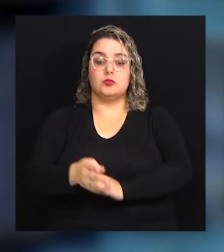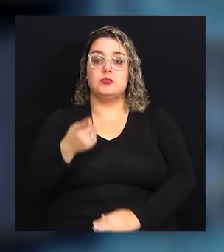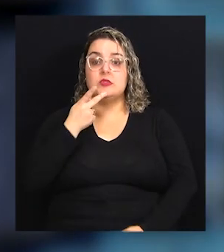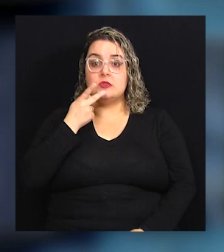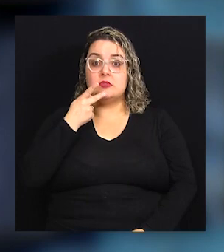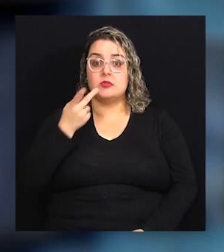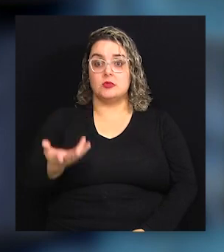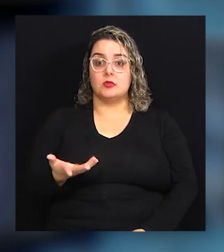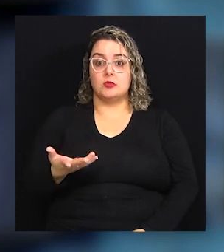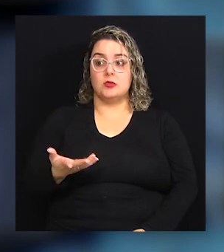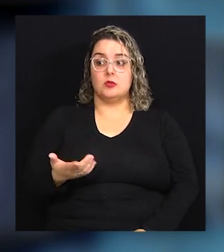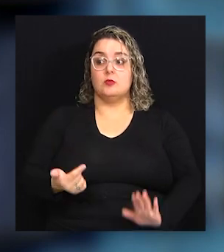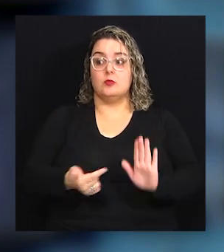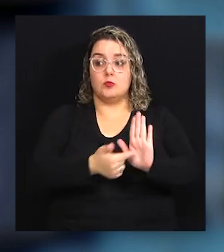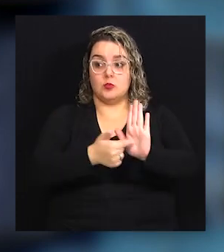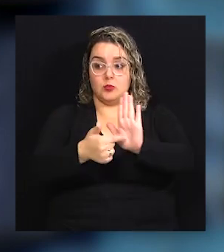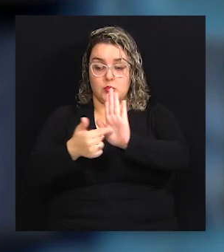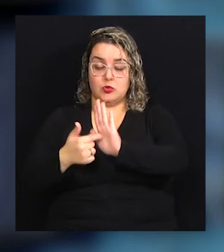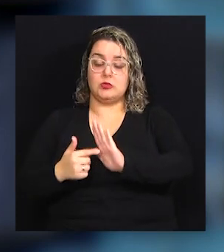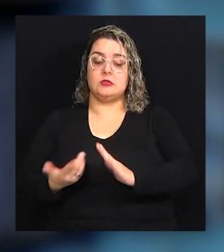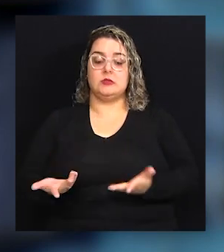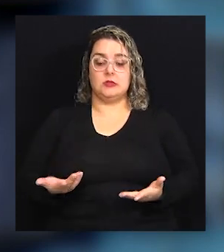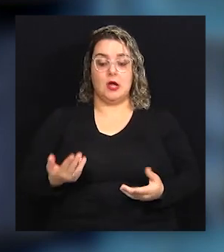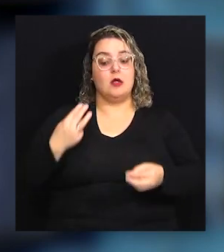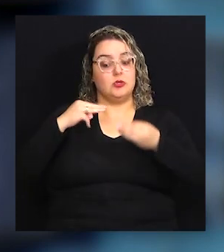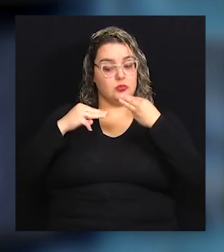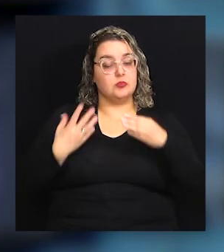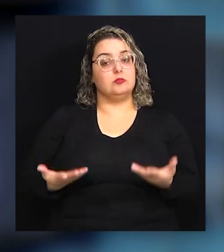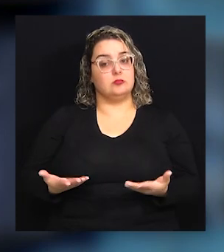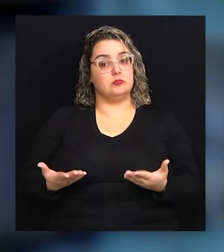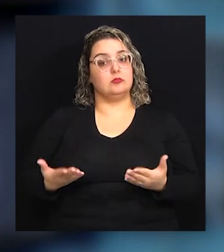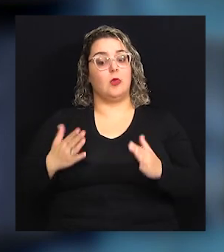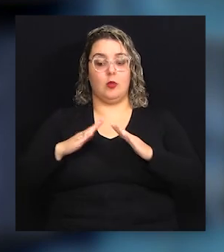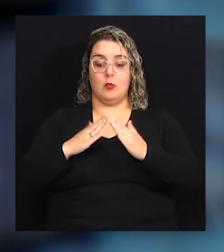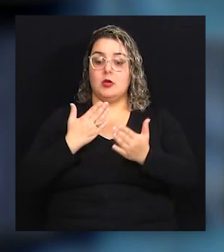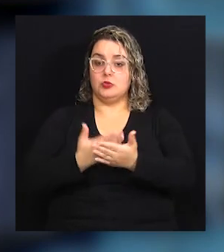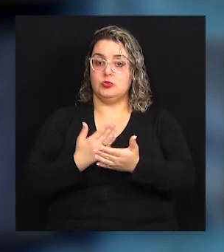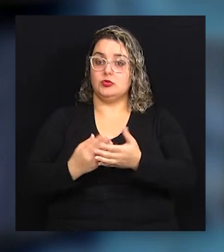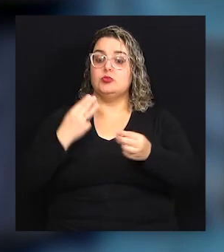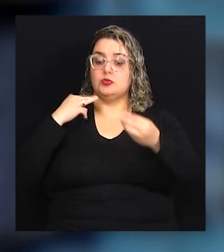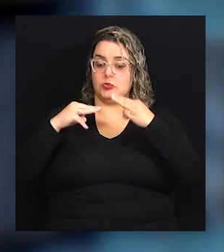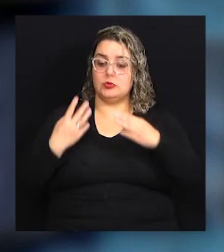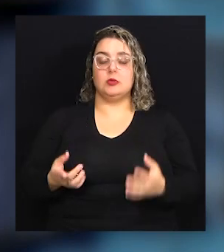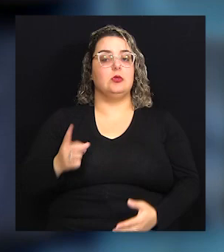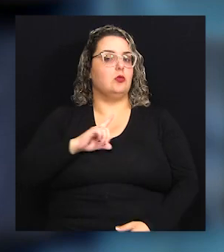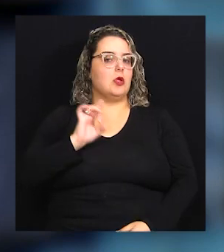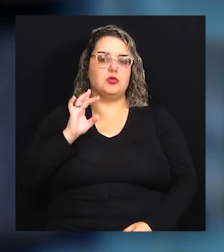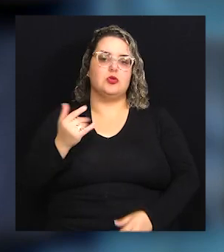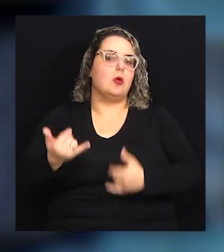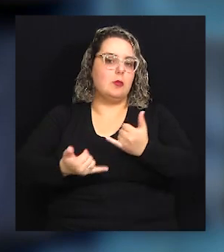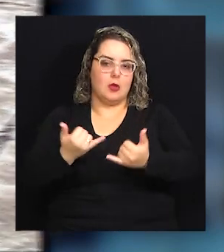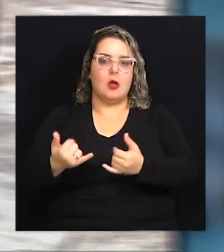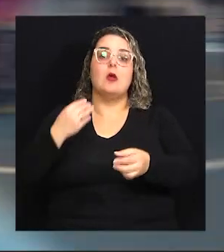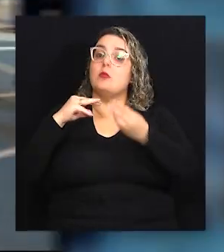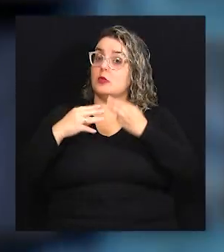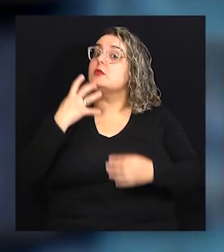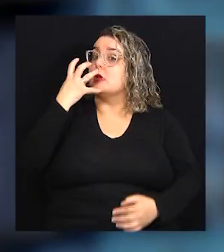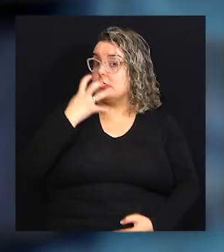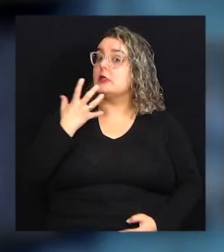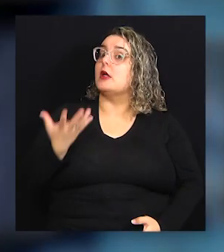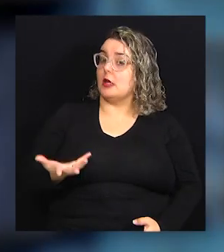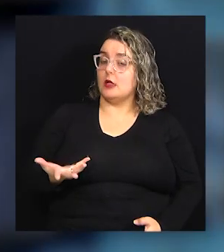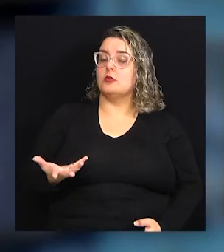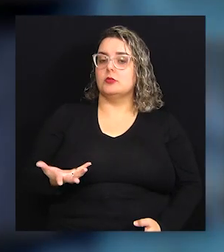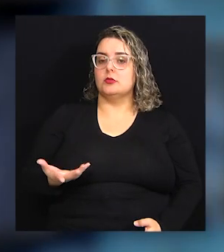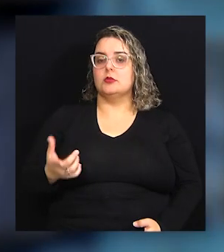gente costuma dizer que a gente tem que mostrar, não é uma escola de música, mas a gente encara como uma escola de música mesmo. A gente não trabalha só uma brincadeira, a gente leva a